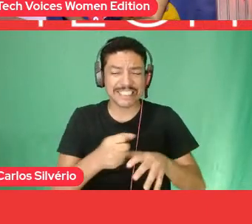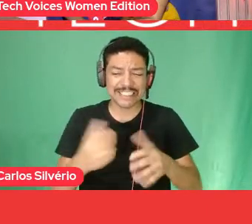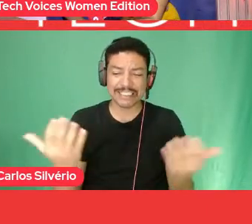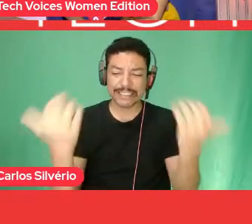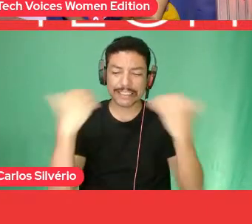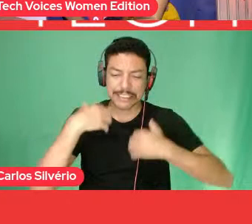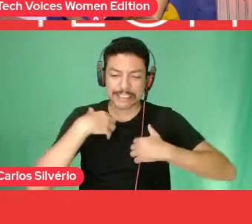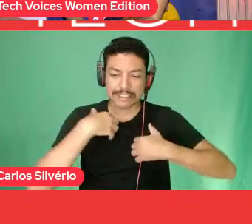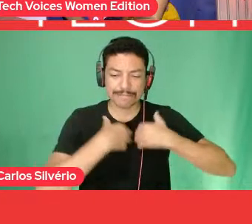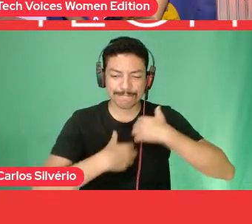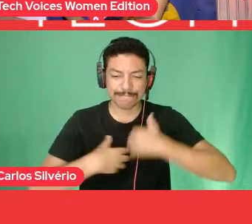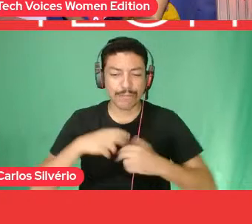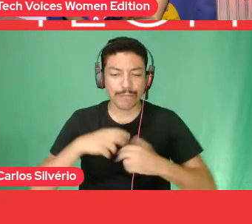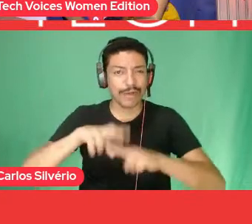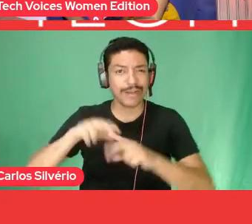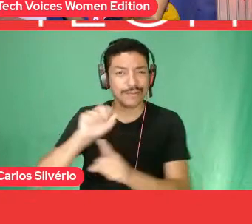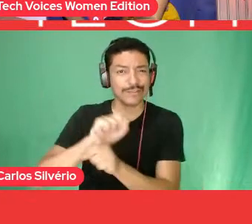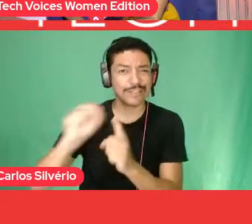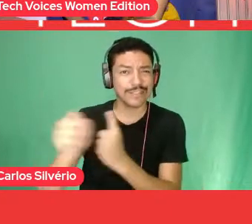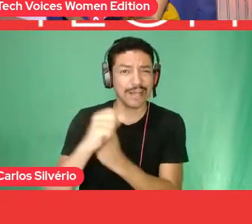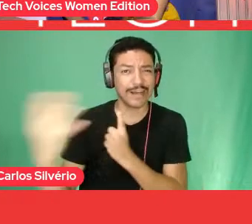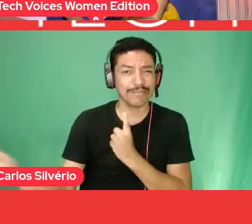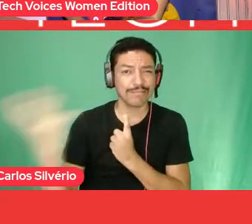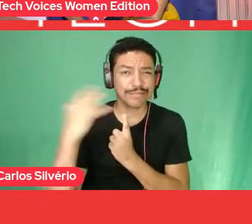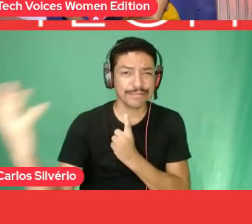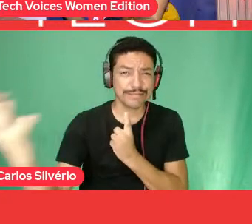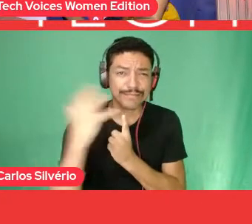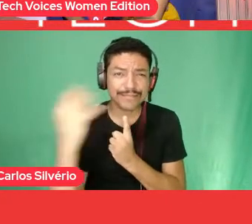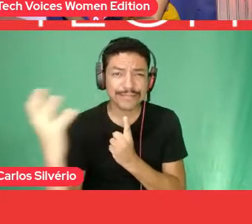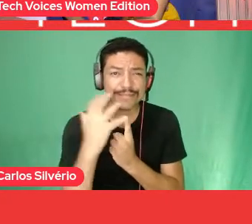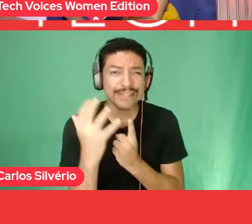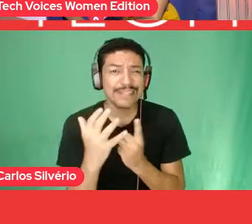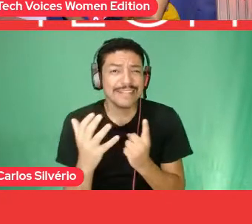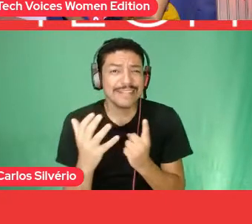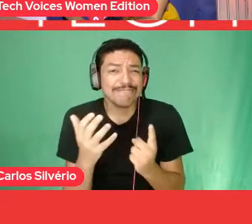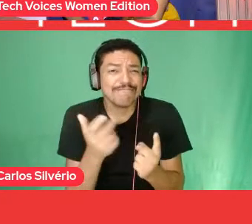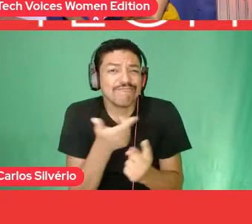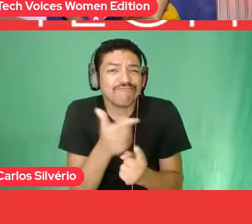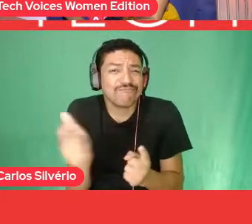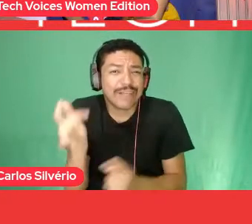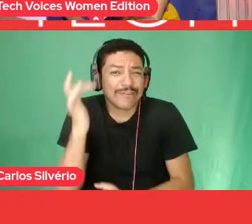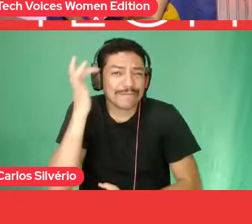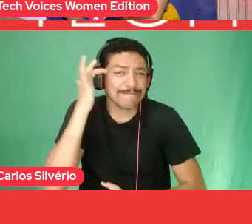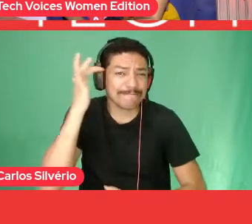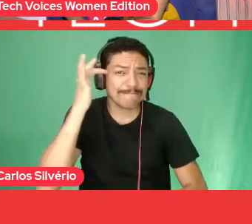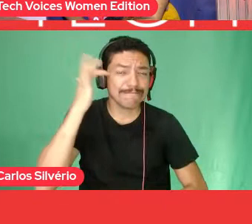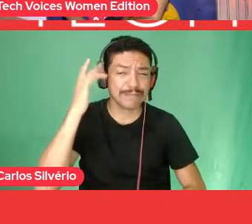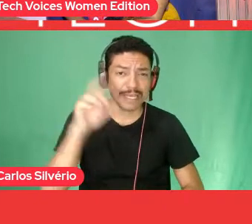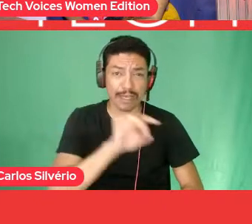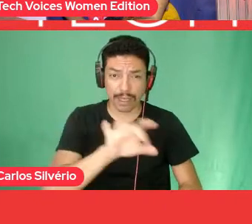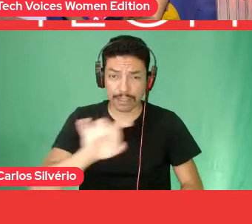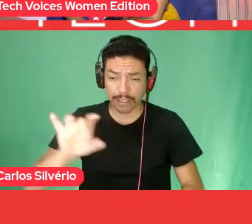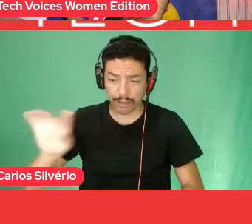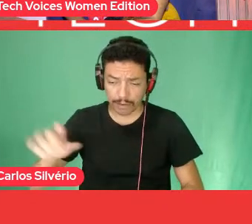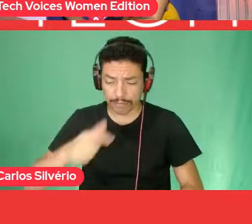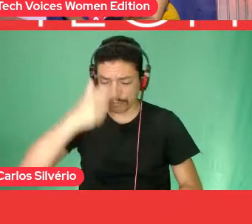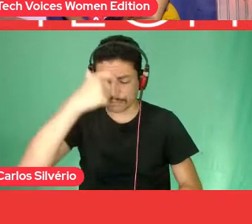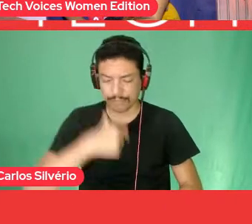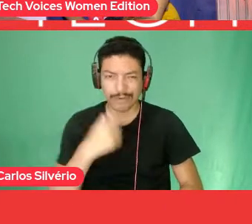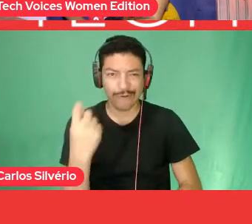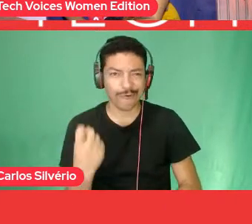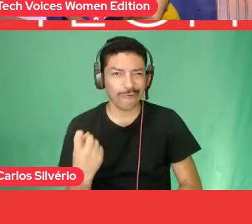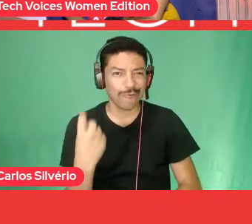da sociedade que a gente vive, e a gente não tem essa consciência que nós somos únicas, né? Que